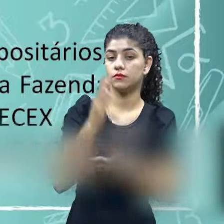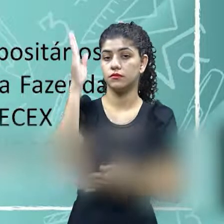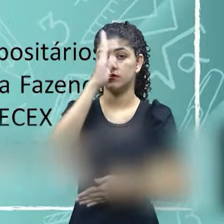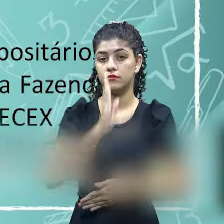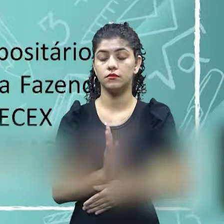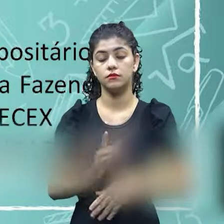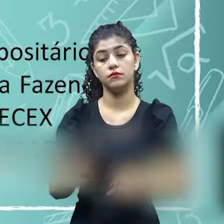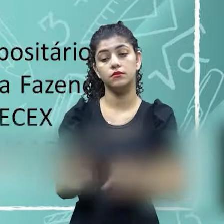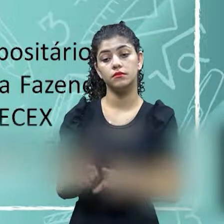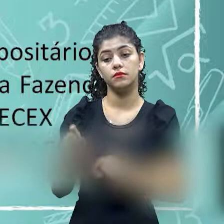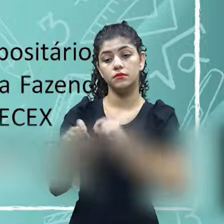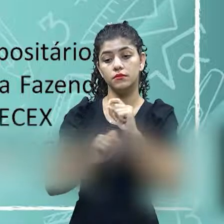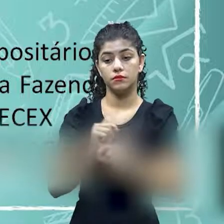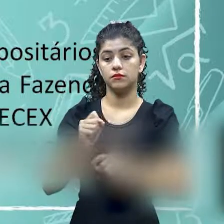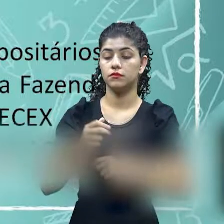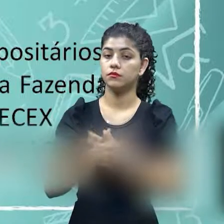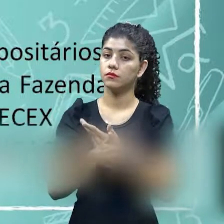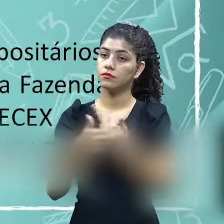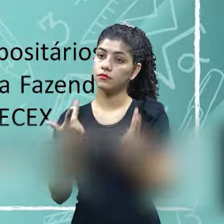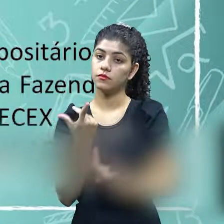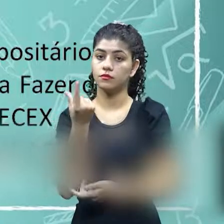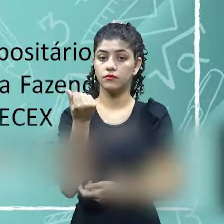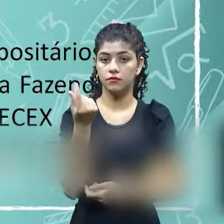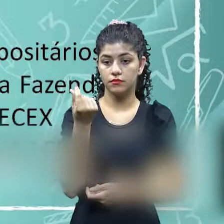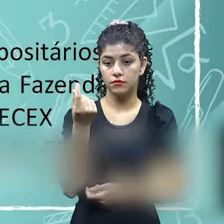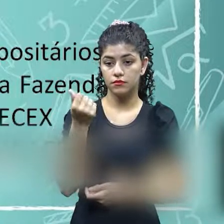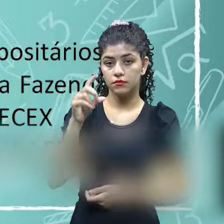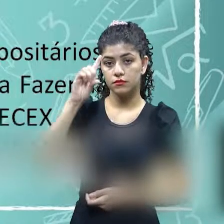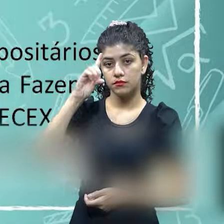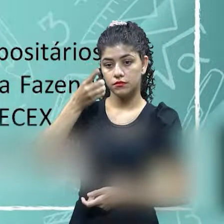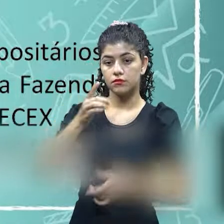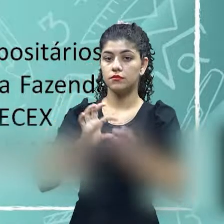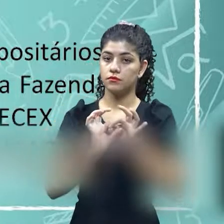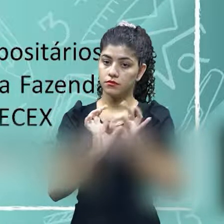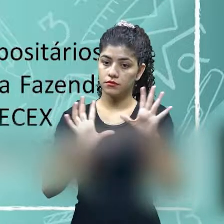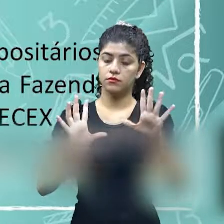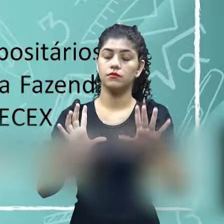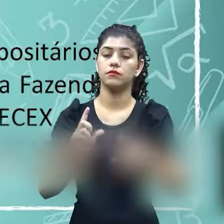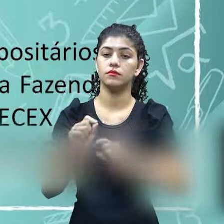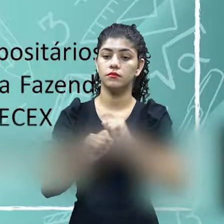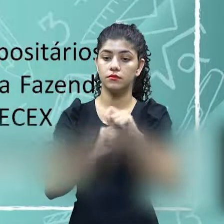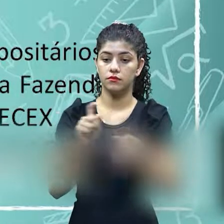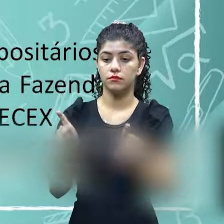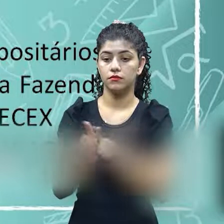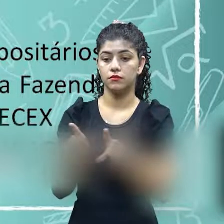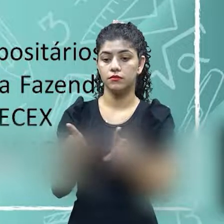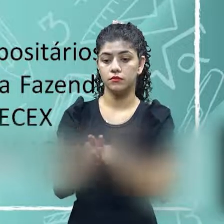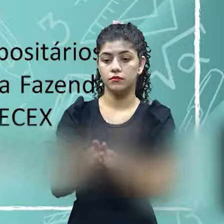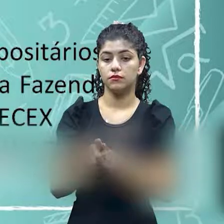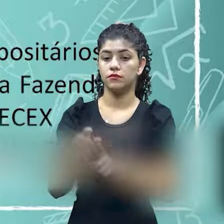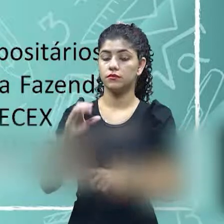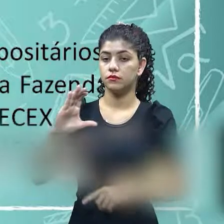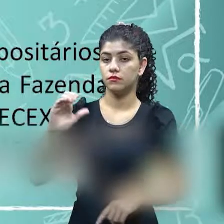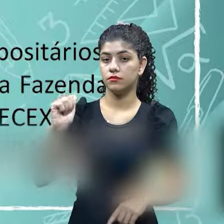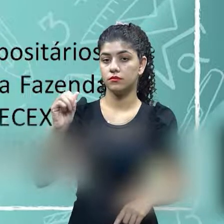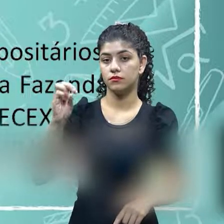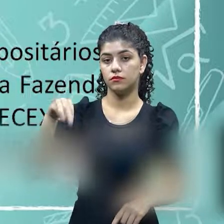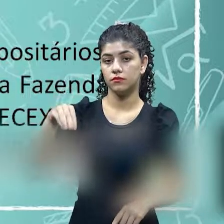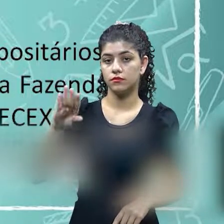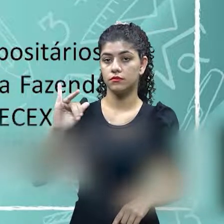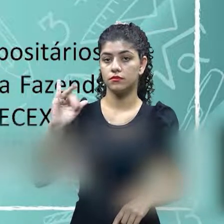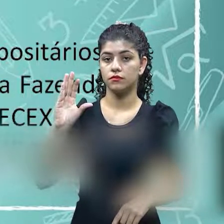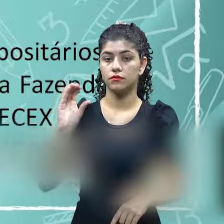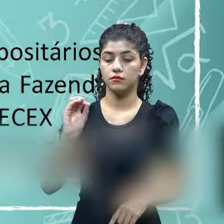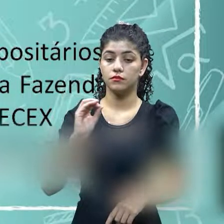Fazenda dos Estados, instituições financeiras autorizadas pelo SECEX e autorizadas para operar o câmbio, o Banco